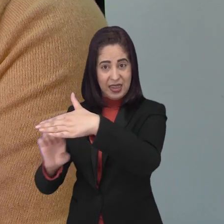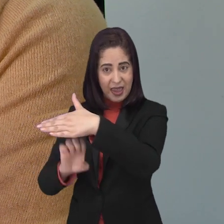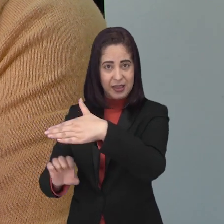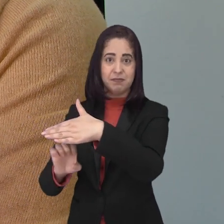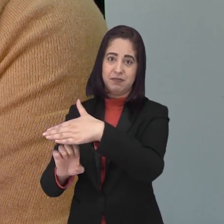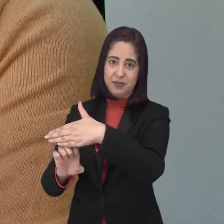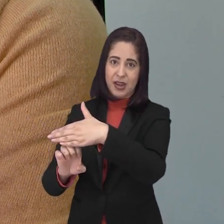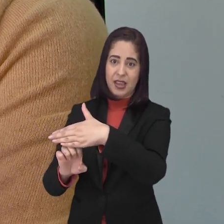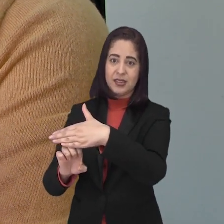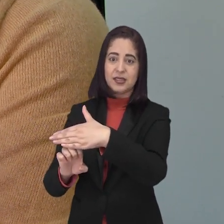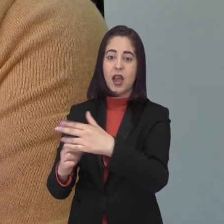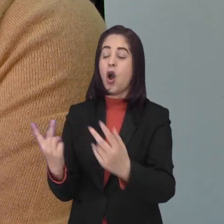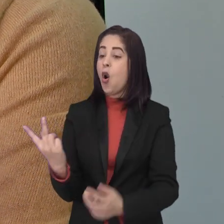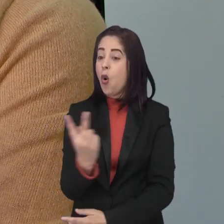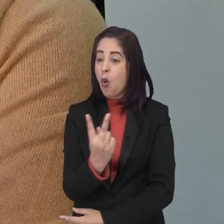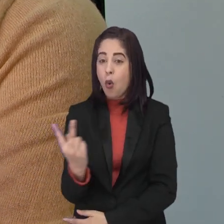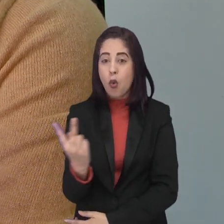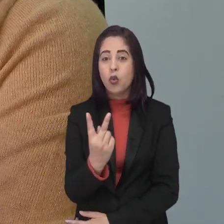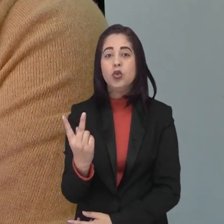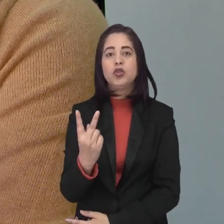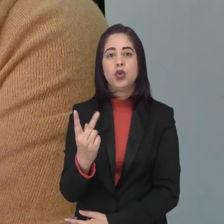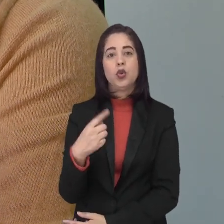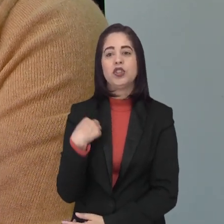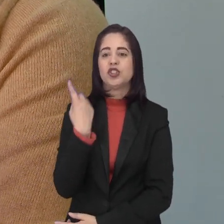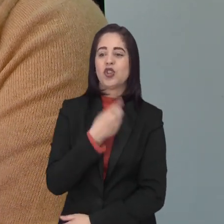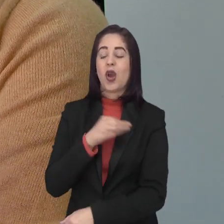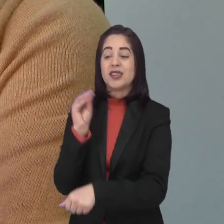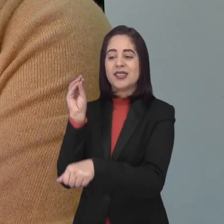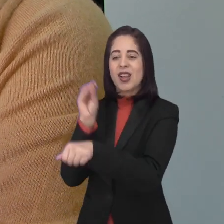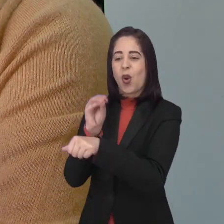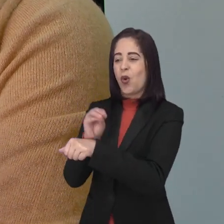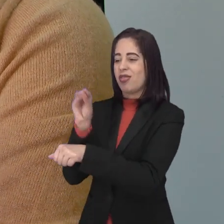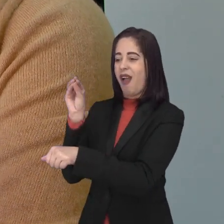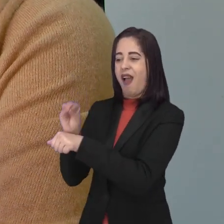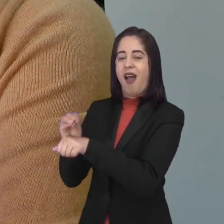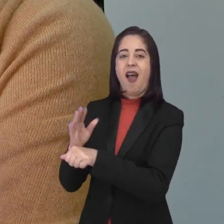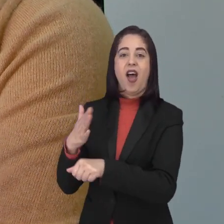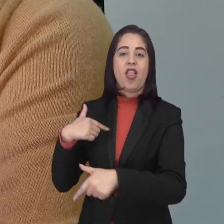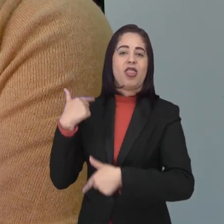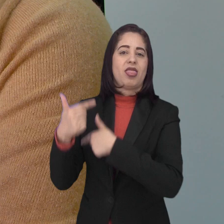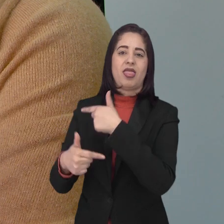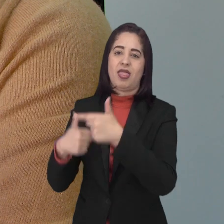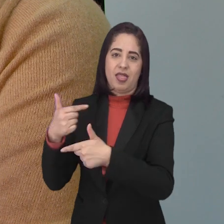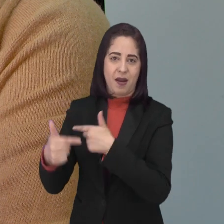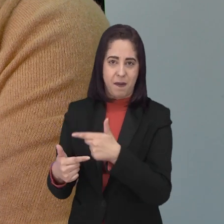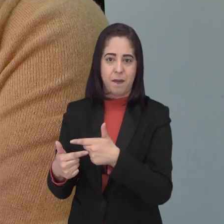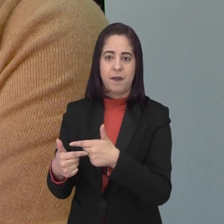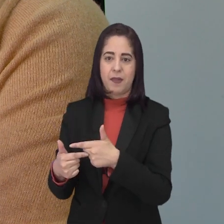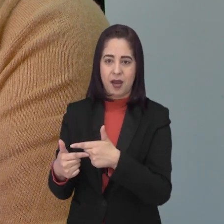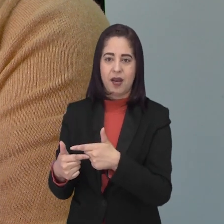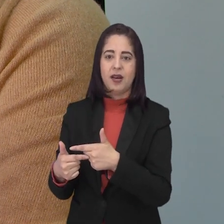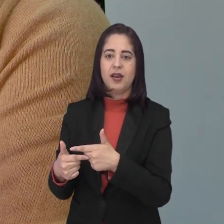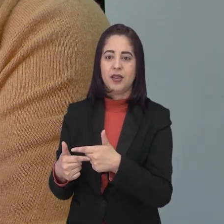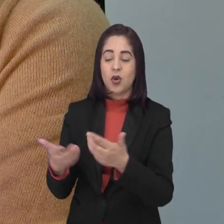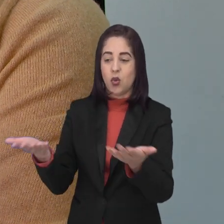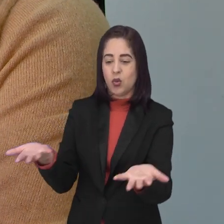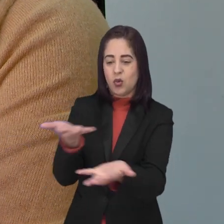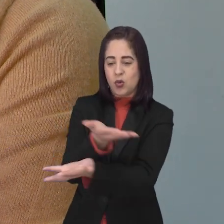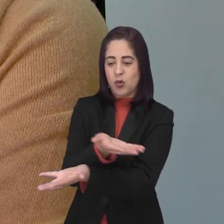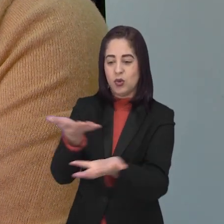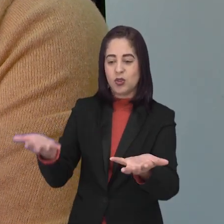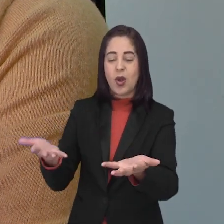bom comerciante, quanto o consumidor, eles estão amparados pelo nosso trabalho, eles estão